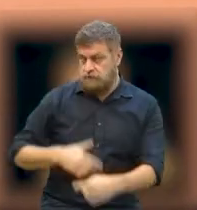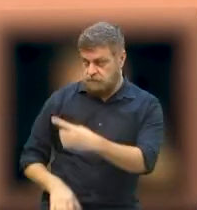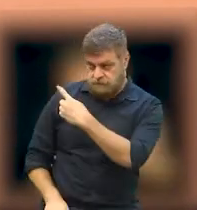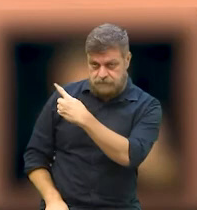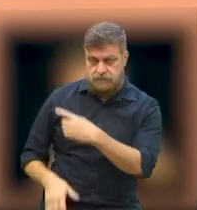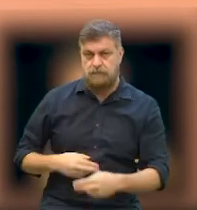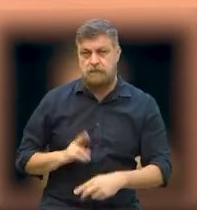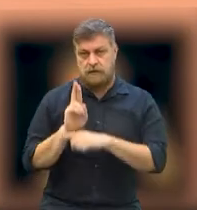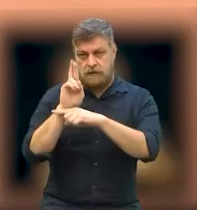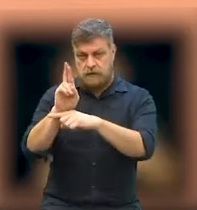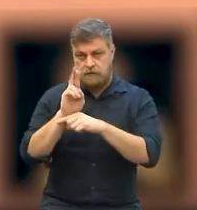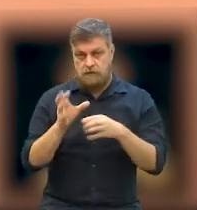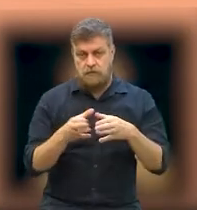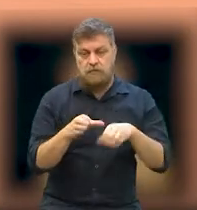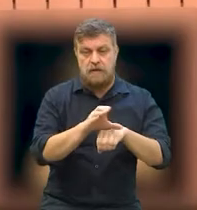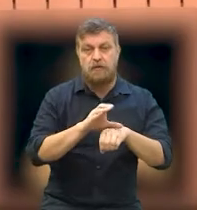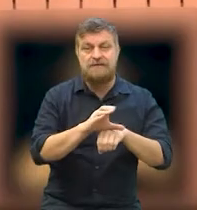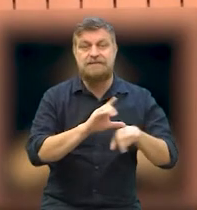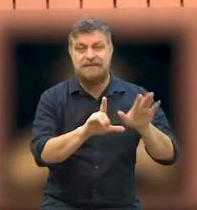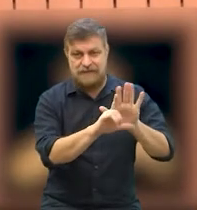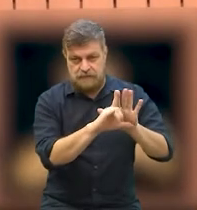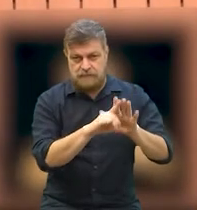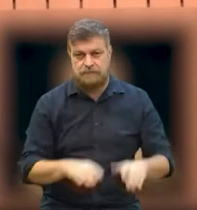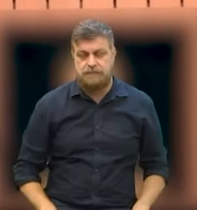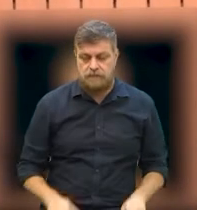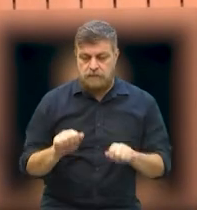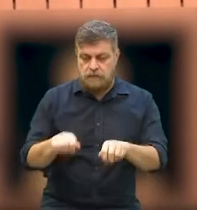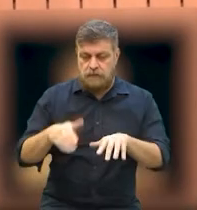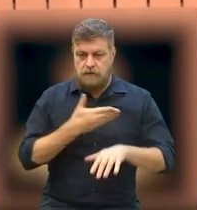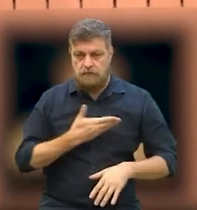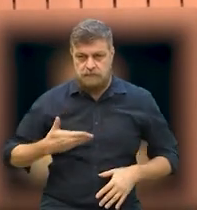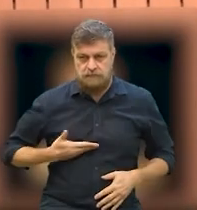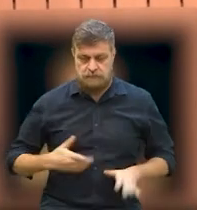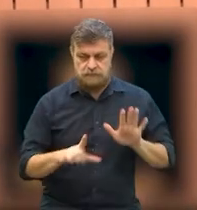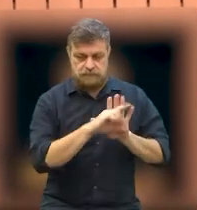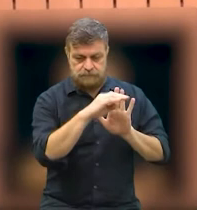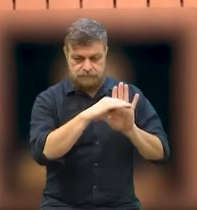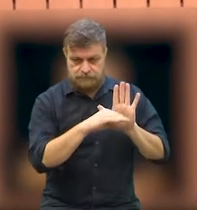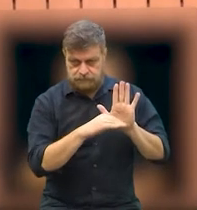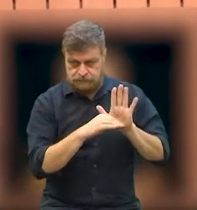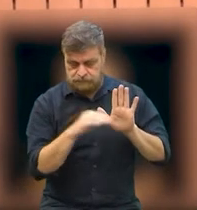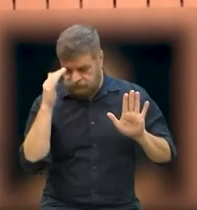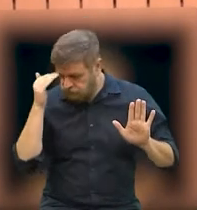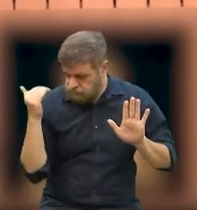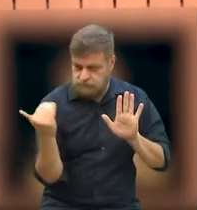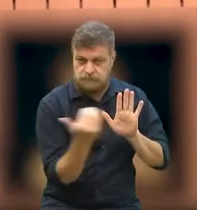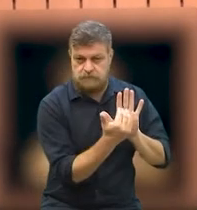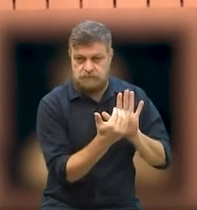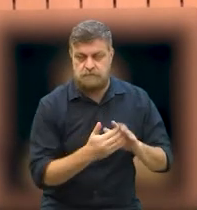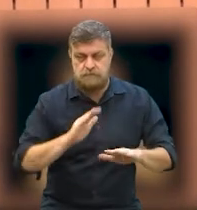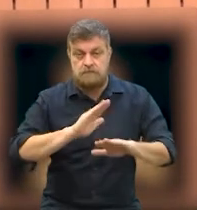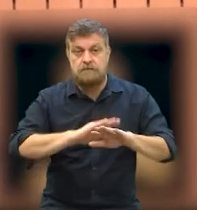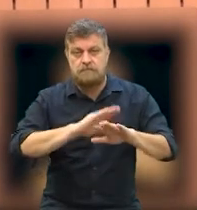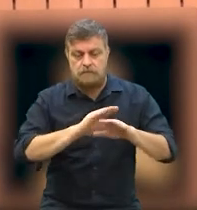da Farmadique, que representou a Constileg. Essa é uma audiência pública que cumpre a legalidade daqui do regimento interno da